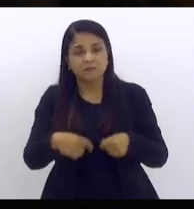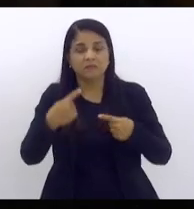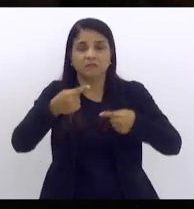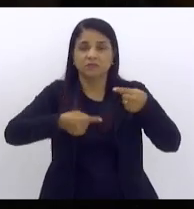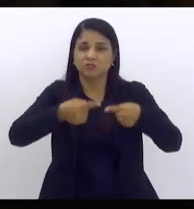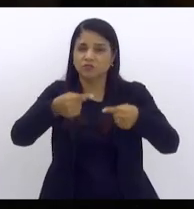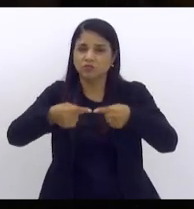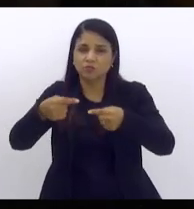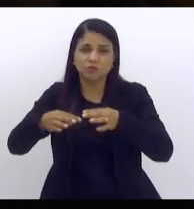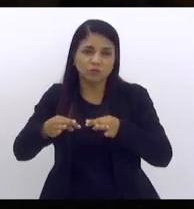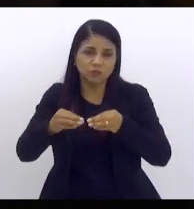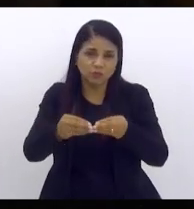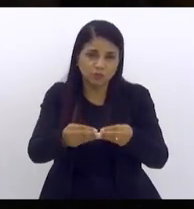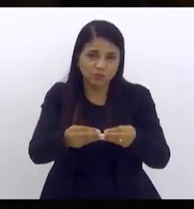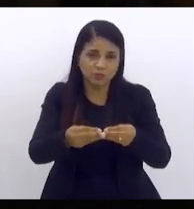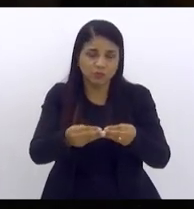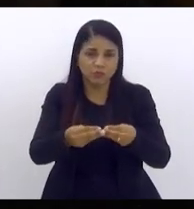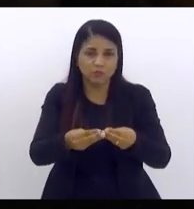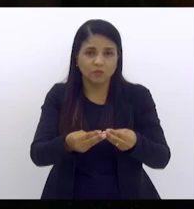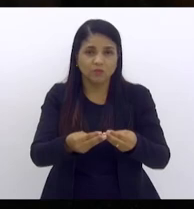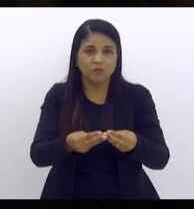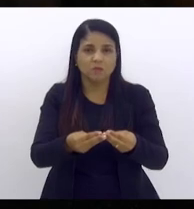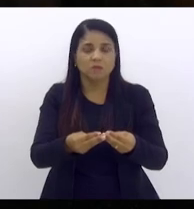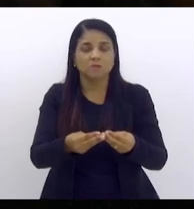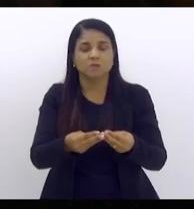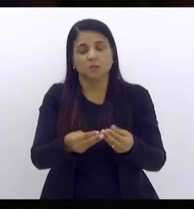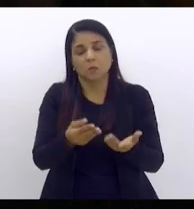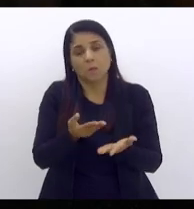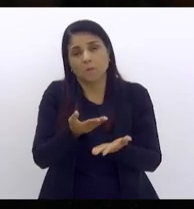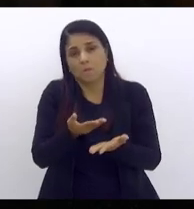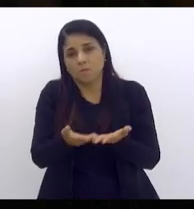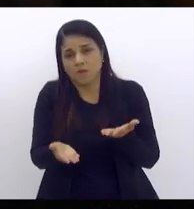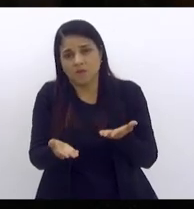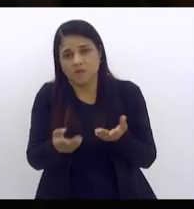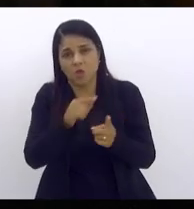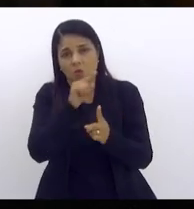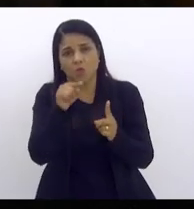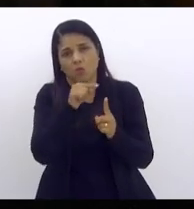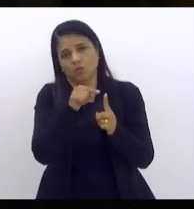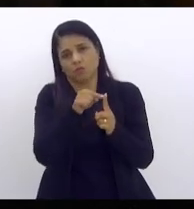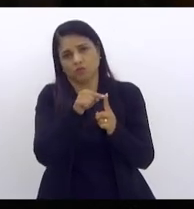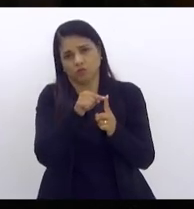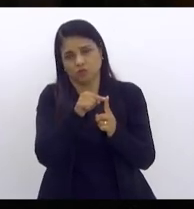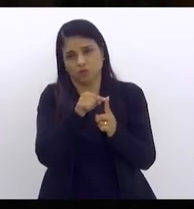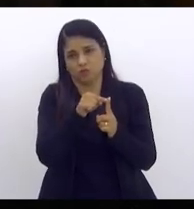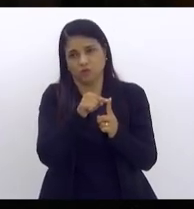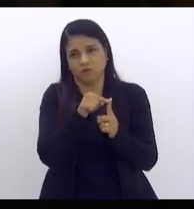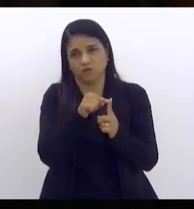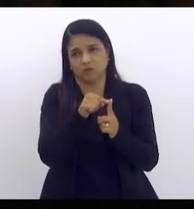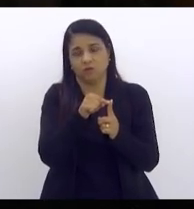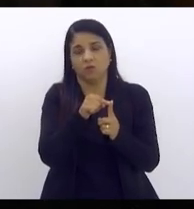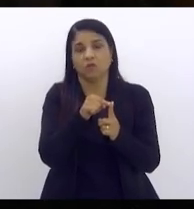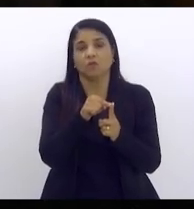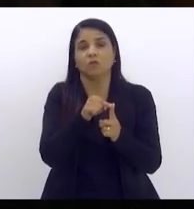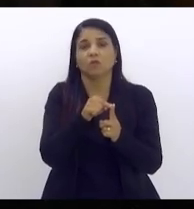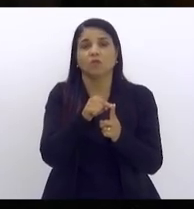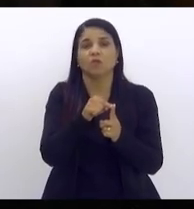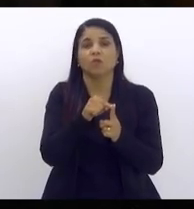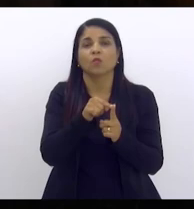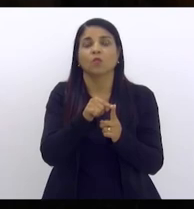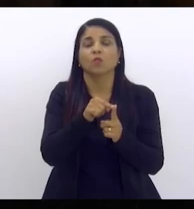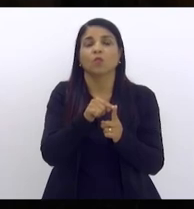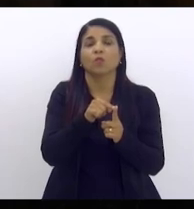aqui, mas que a gente não perca a ótica de